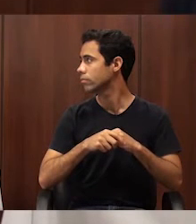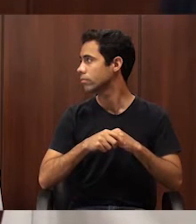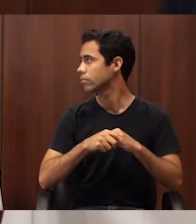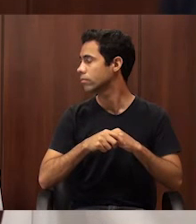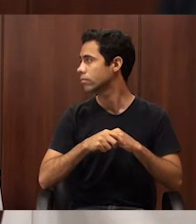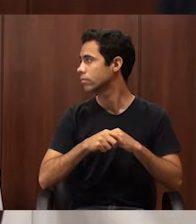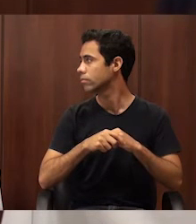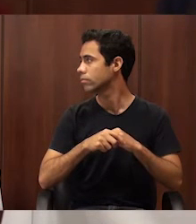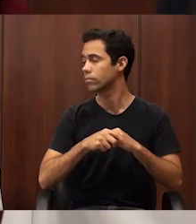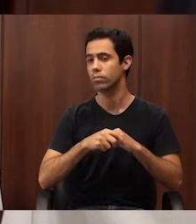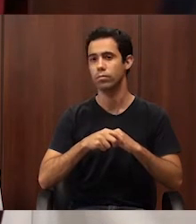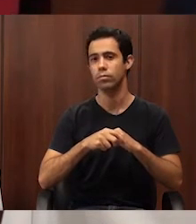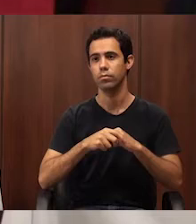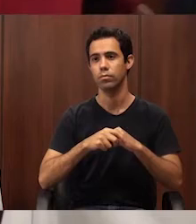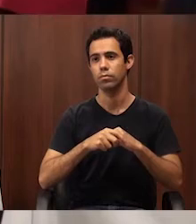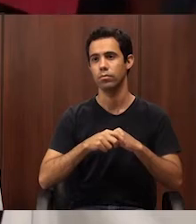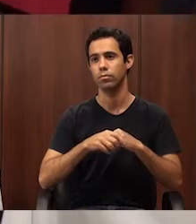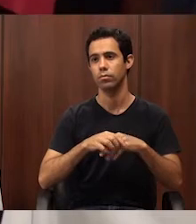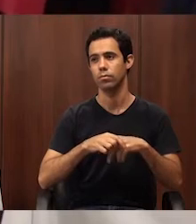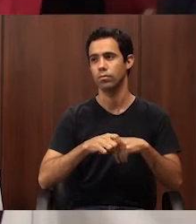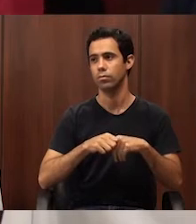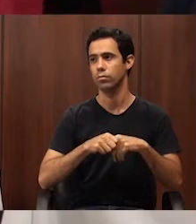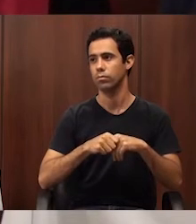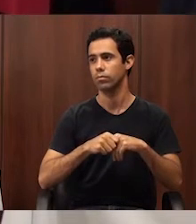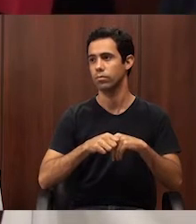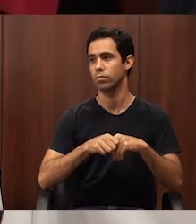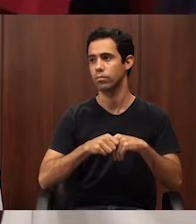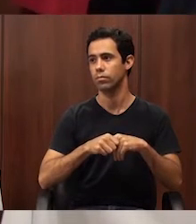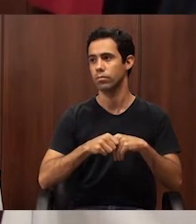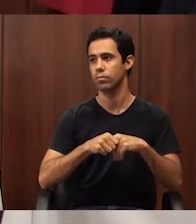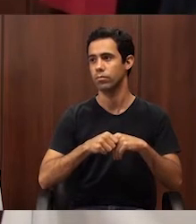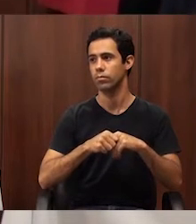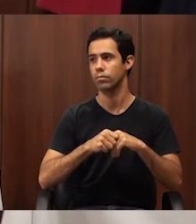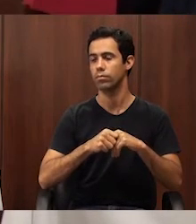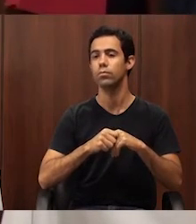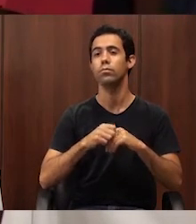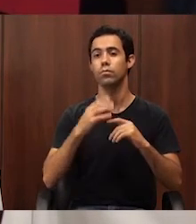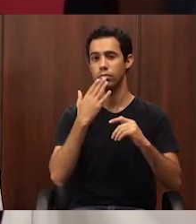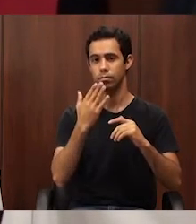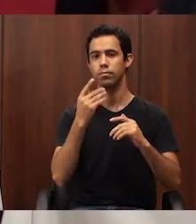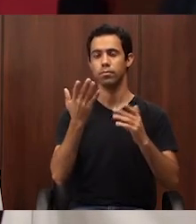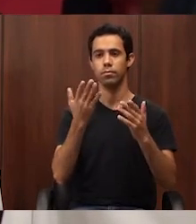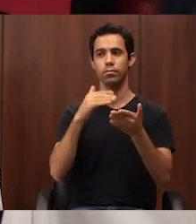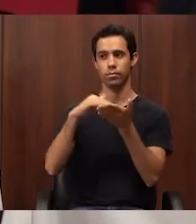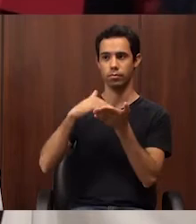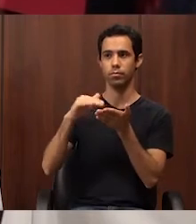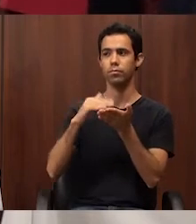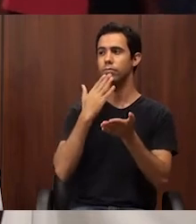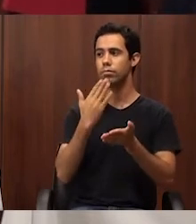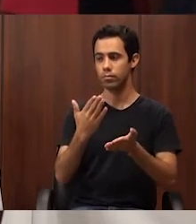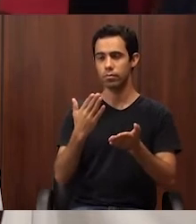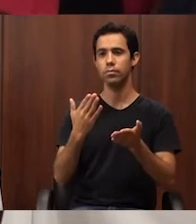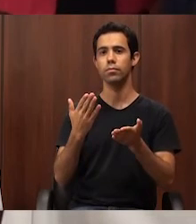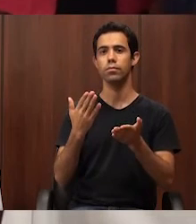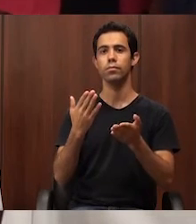Então, eu queria, na verdade, fazer um pedido que eu já fiz, na verdade, para a secretaria, e eu queria reiterar esse pedido.